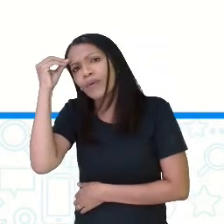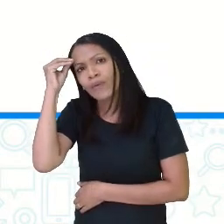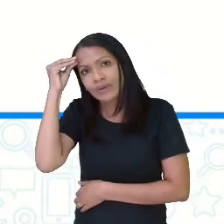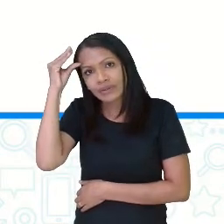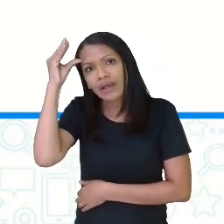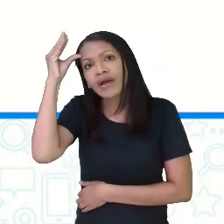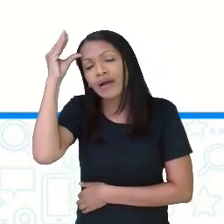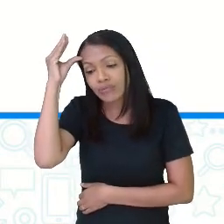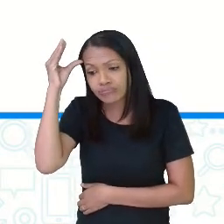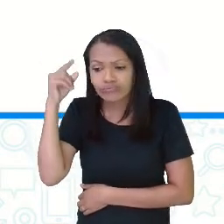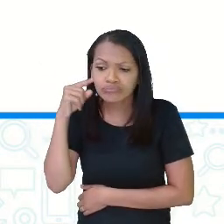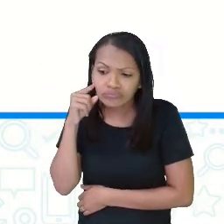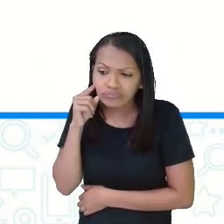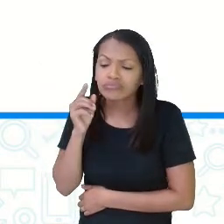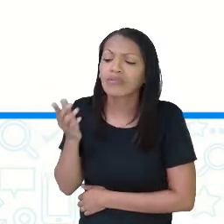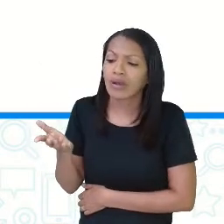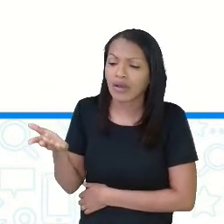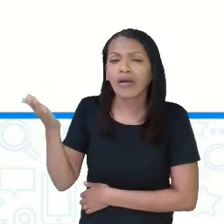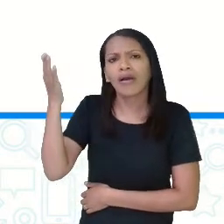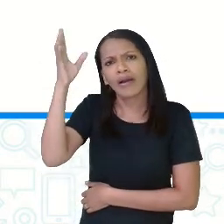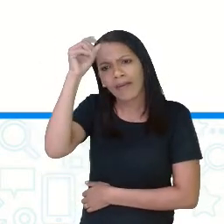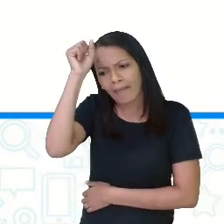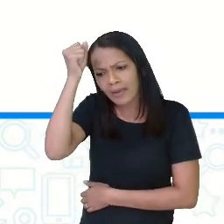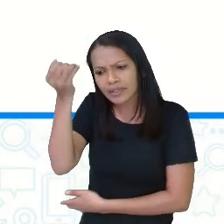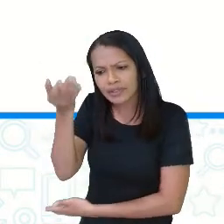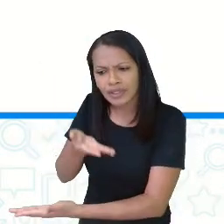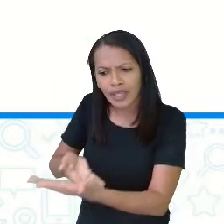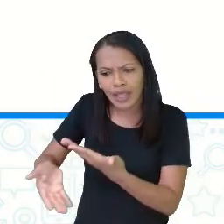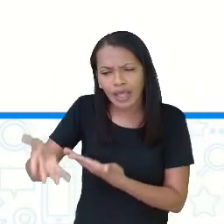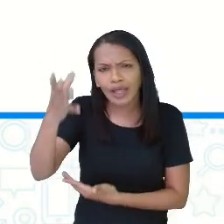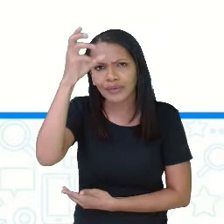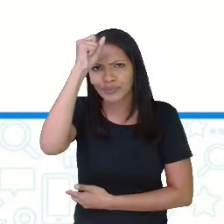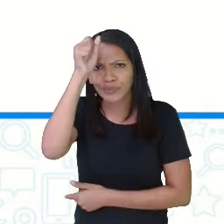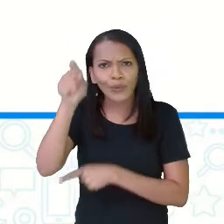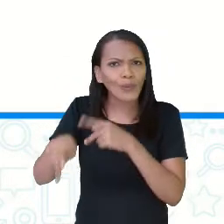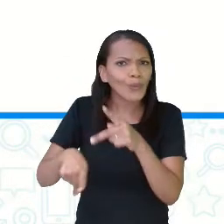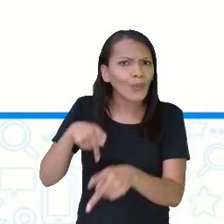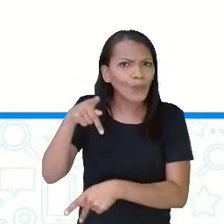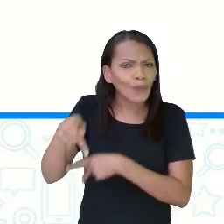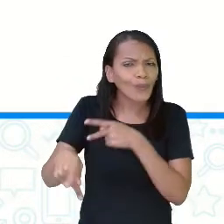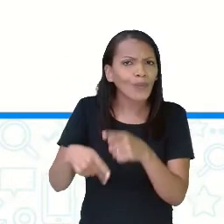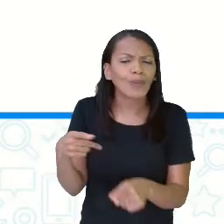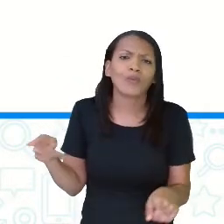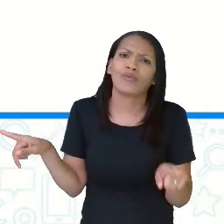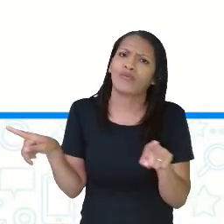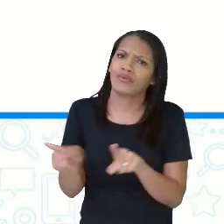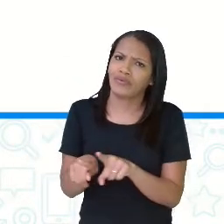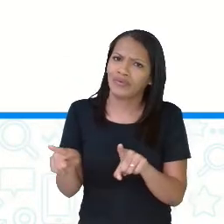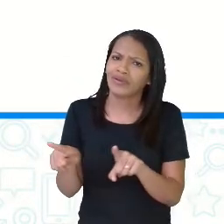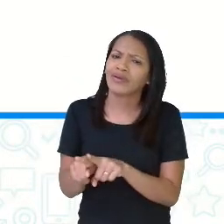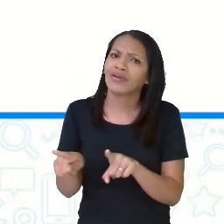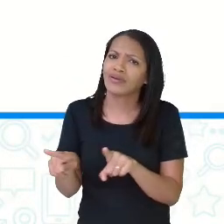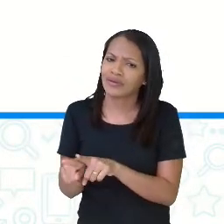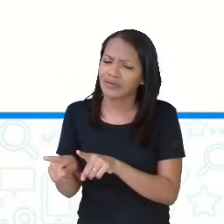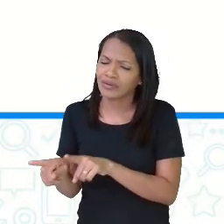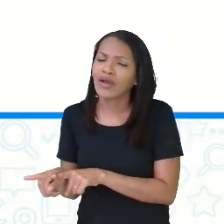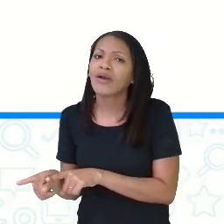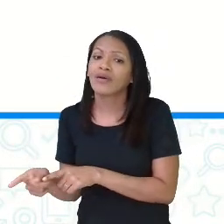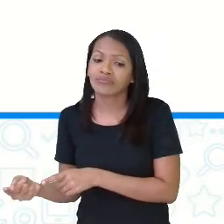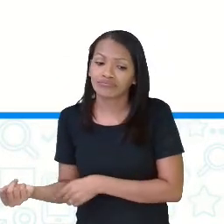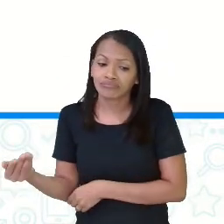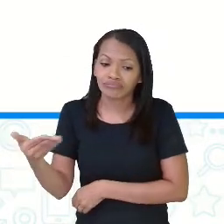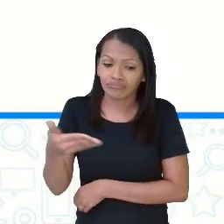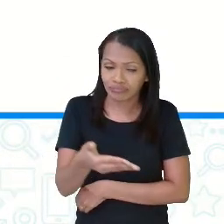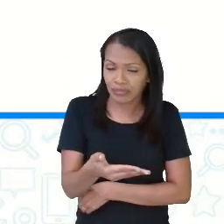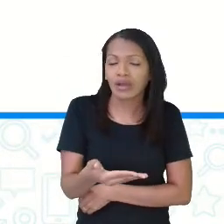velhos, não é, com o seu povo, e também ela veio, não é, vamos dizer assim, para a região não indígena, foi